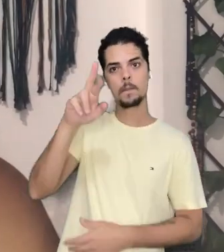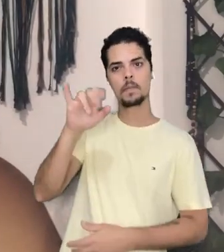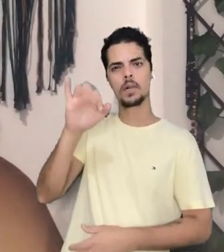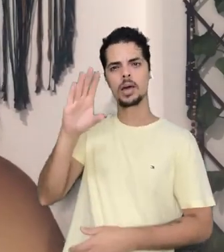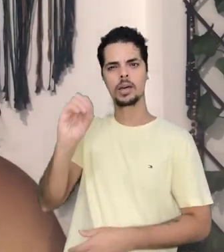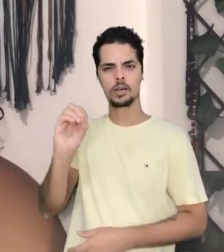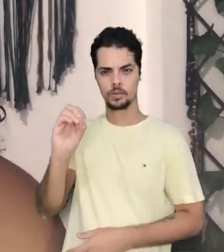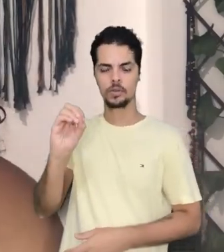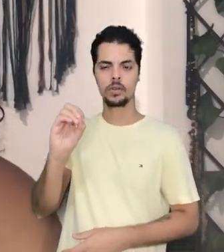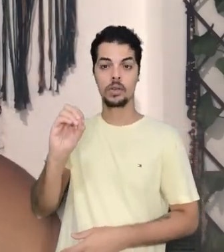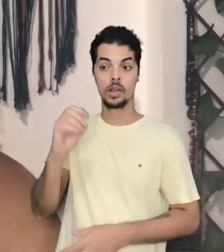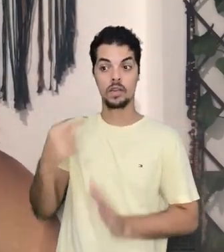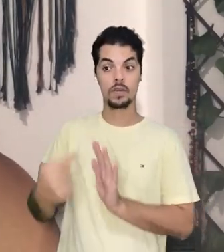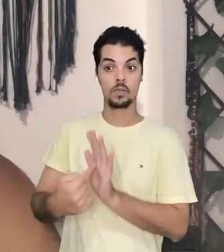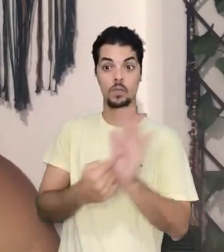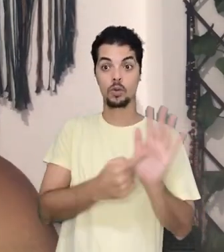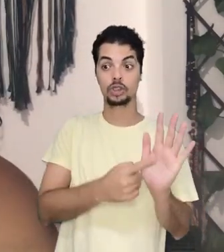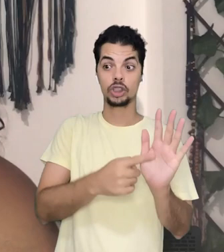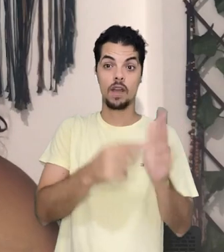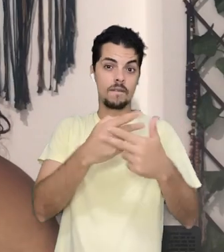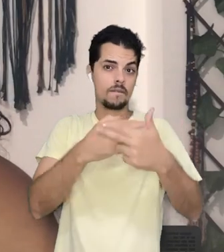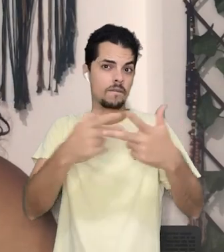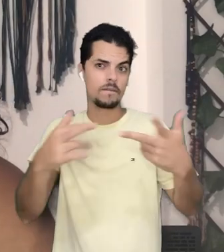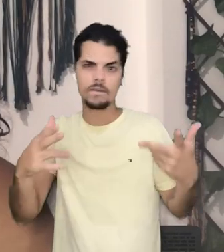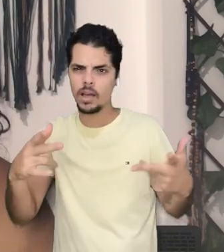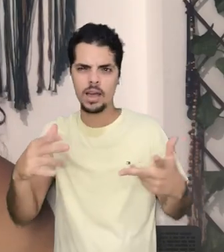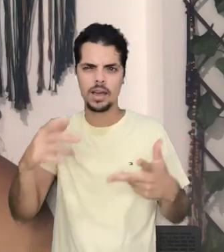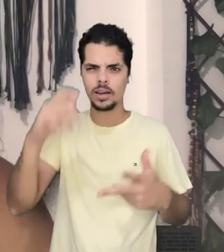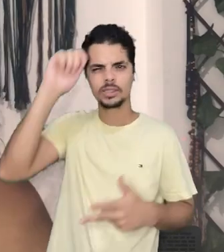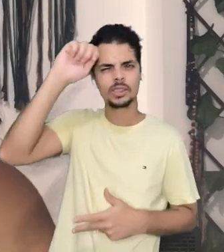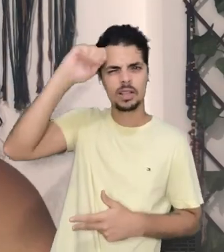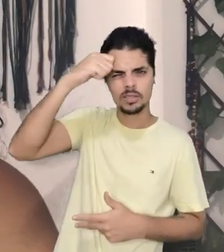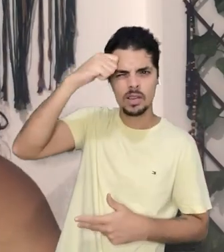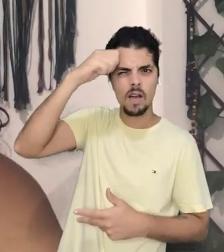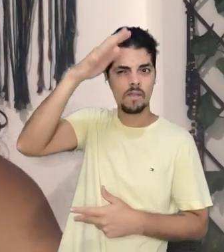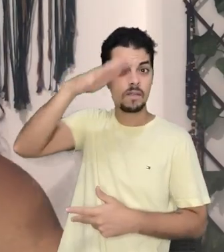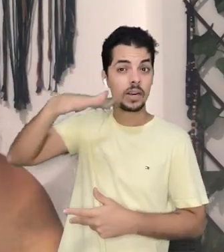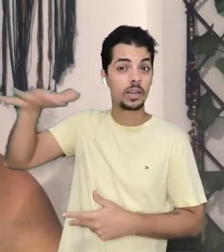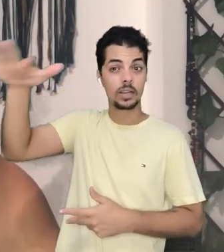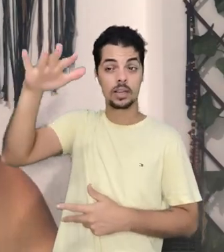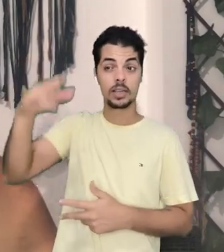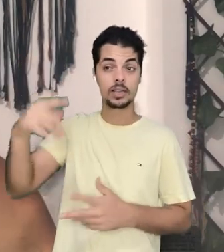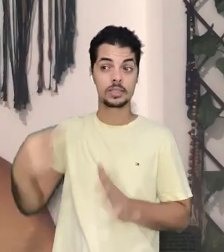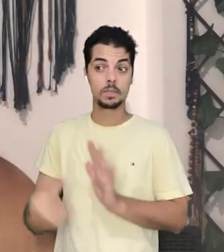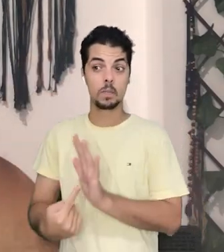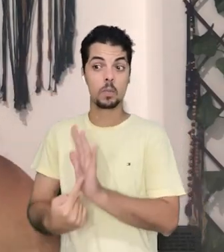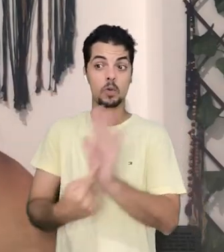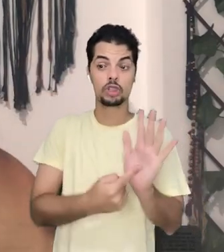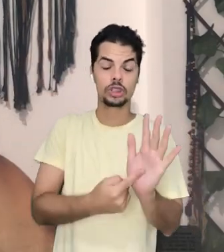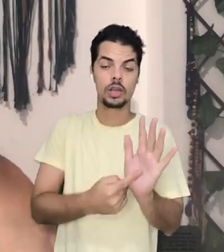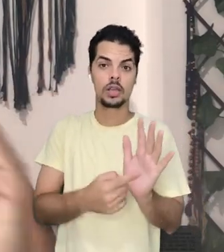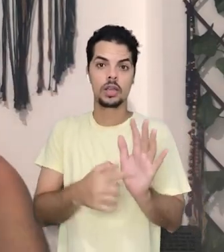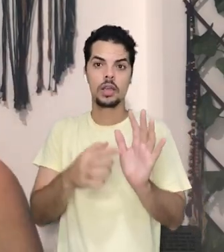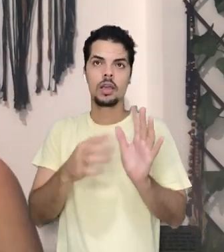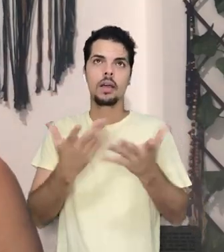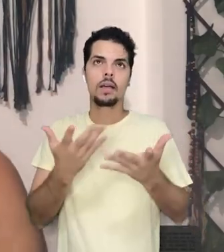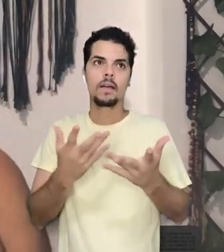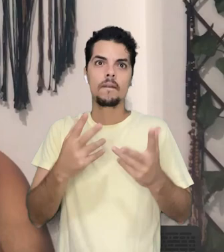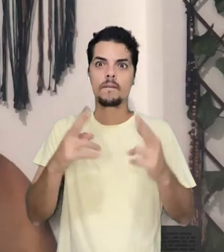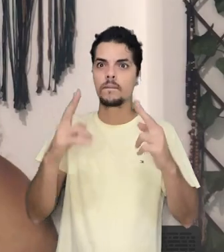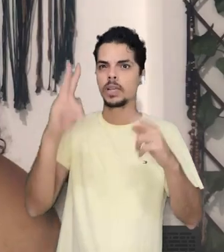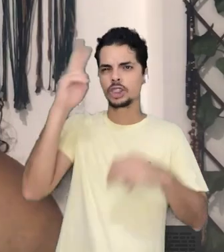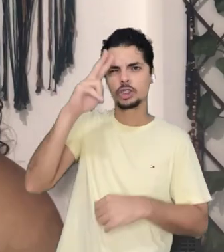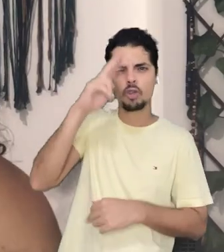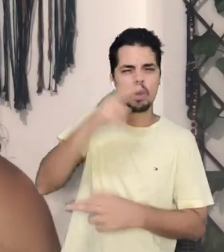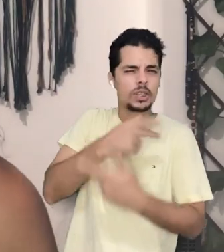da diáspora africana e de diversas de suas consequências para os afrodescendentes, entre elas